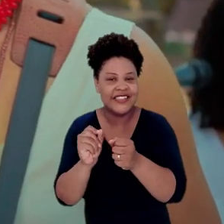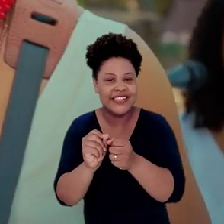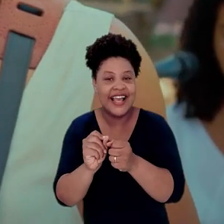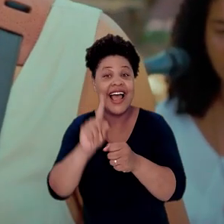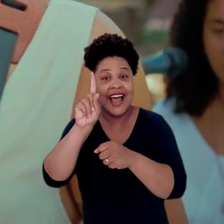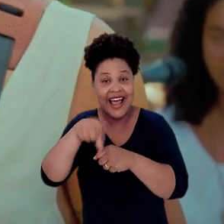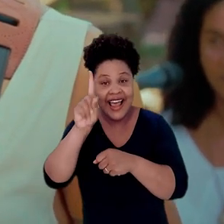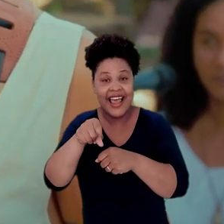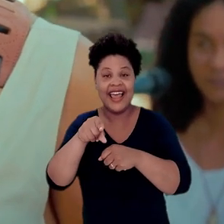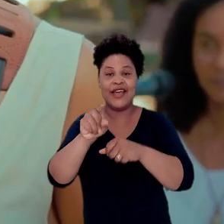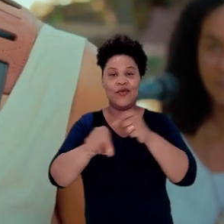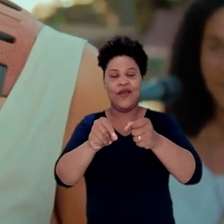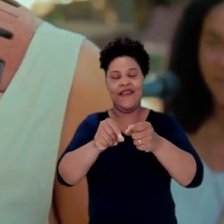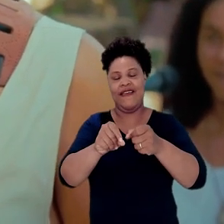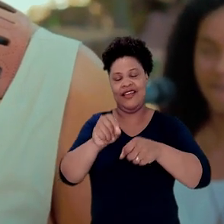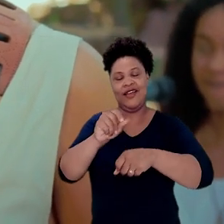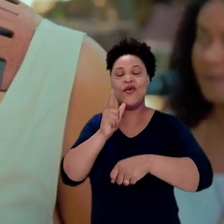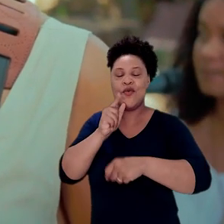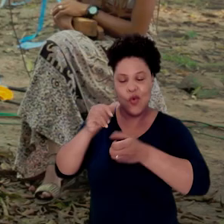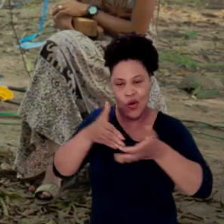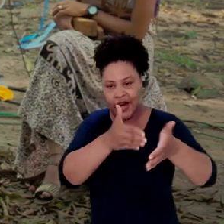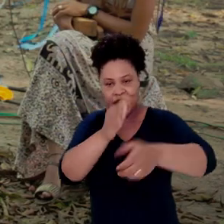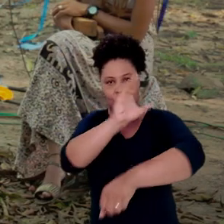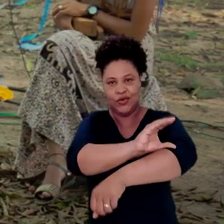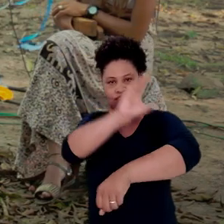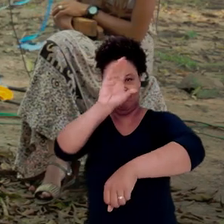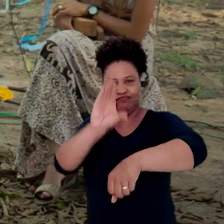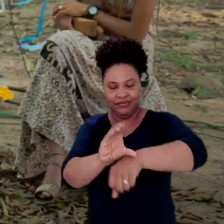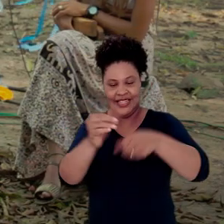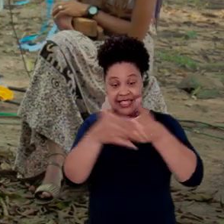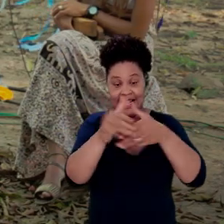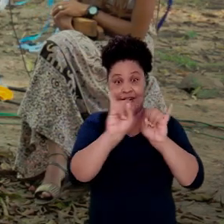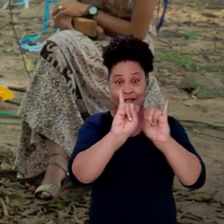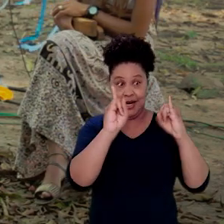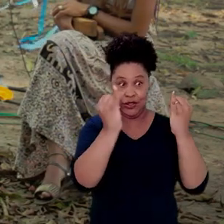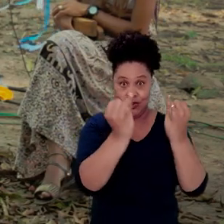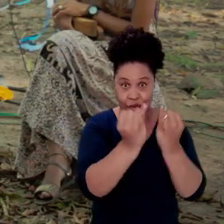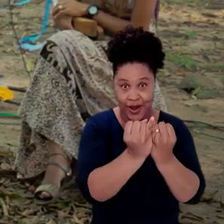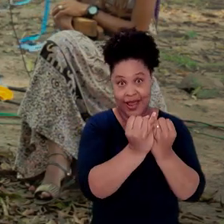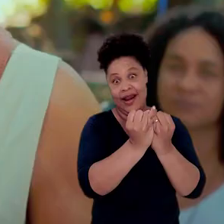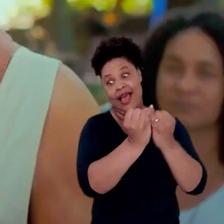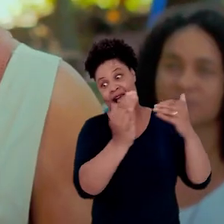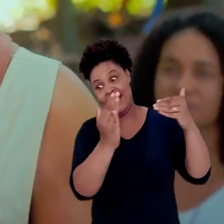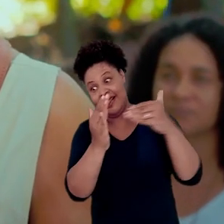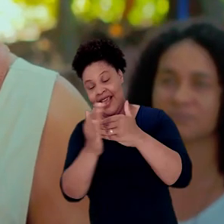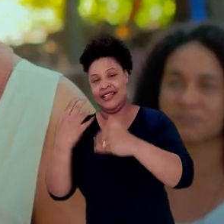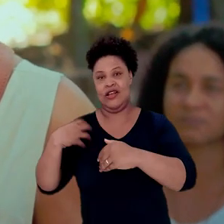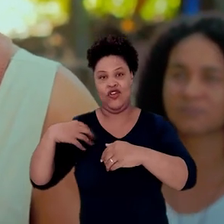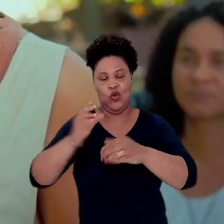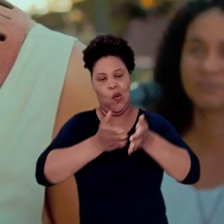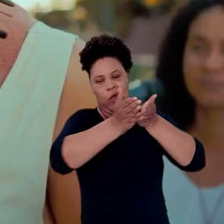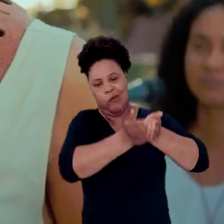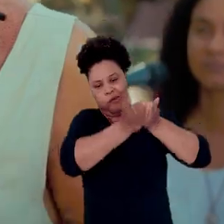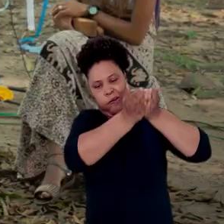acabou sendo feito na foz do rio Paraguaçu, entre Cachoeira e Salvador. Essa música